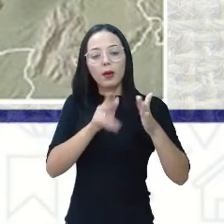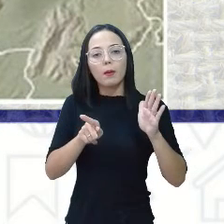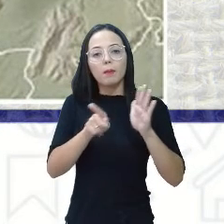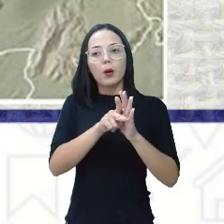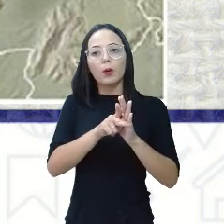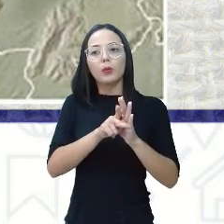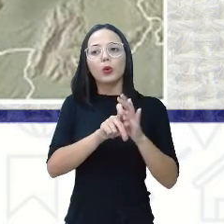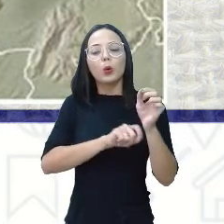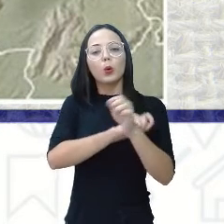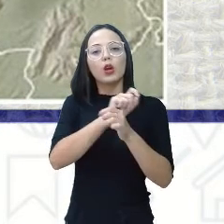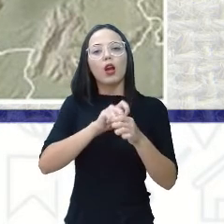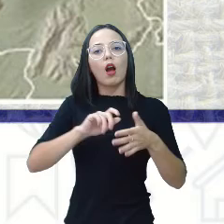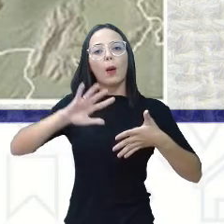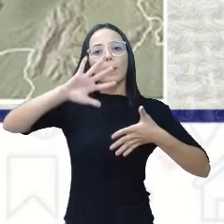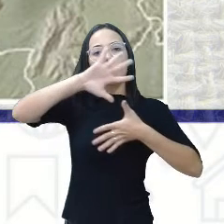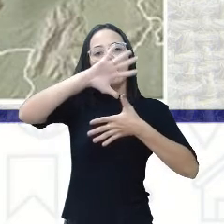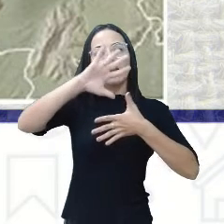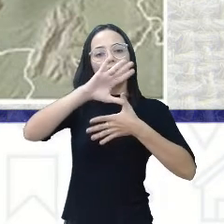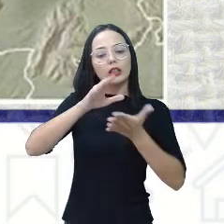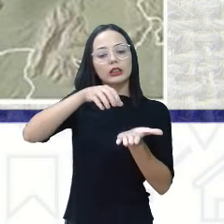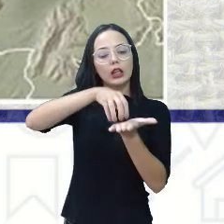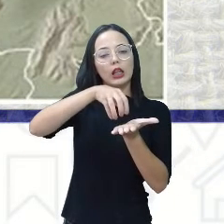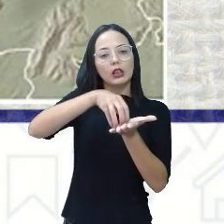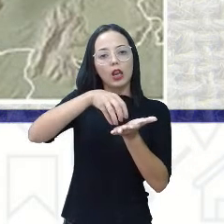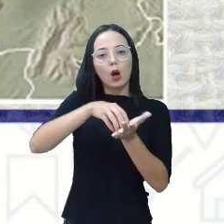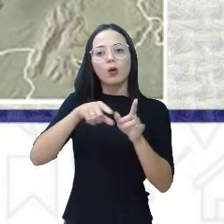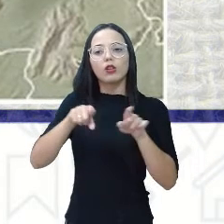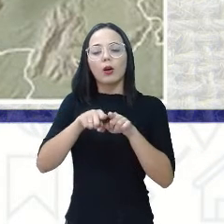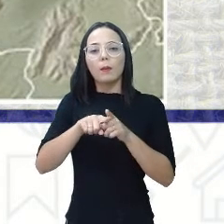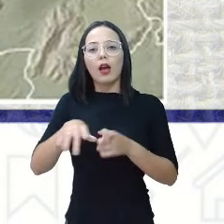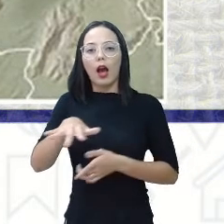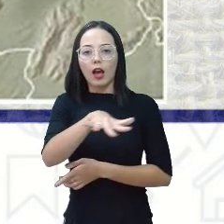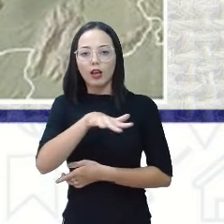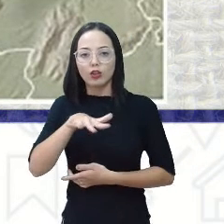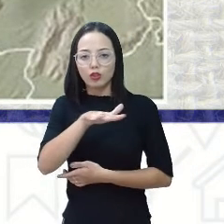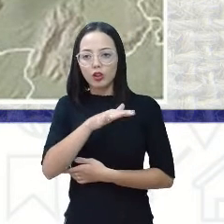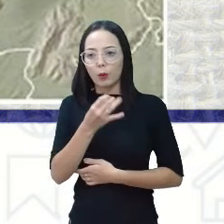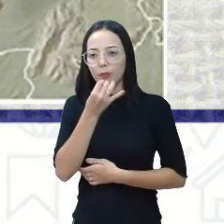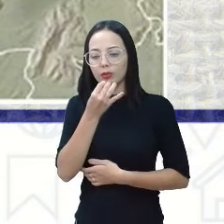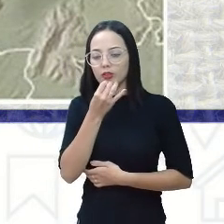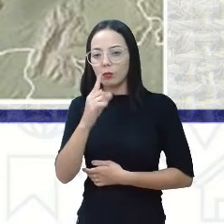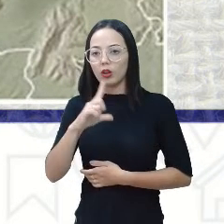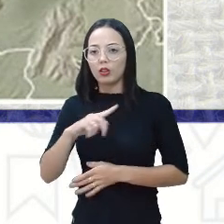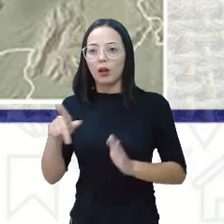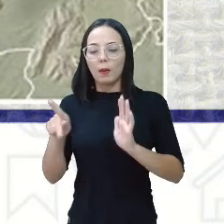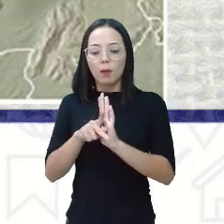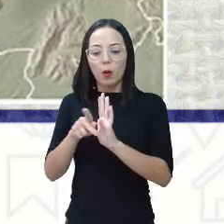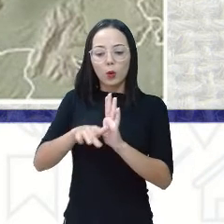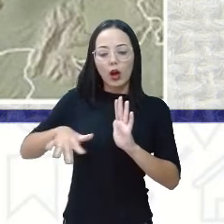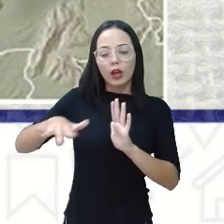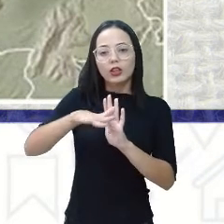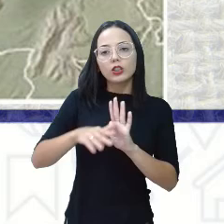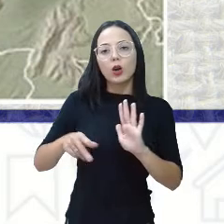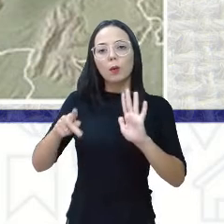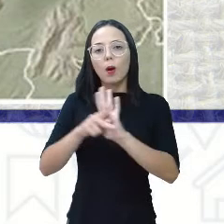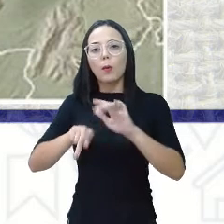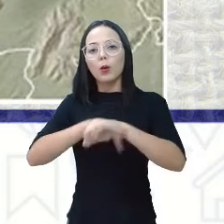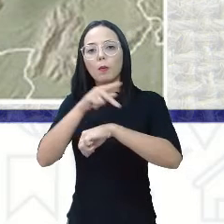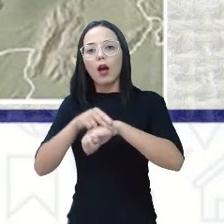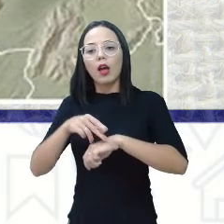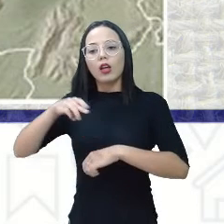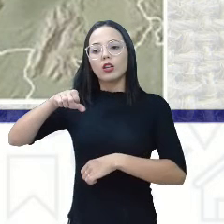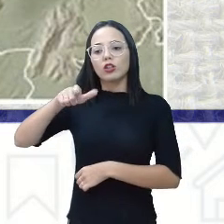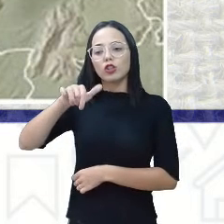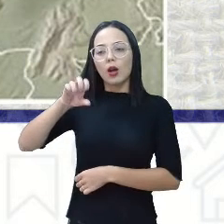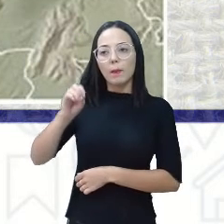América Central, então a região onde nós temos, né, o território do México, né, nós temos as